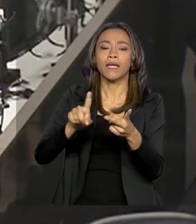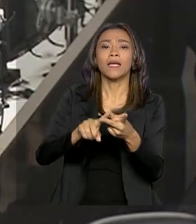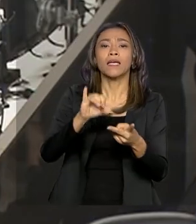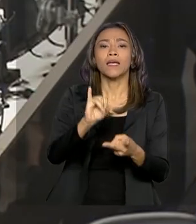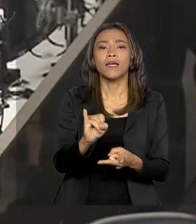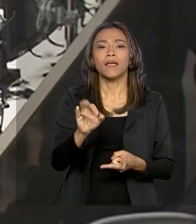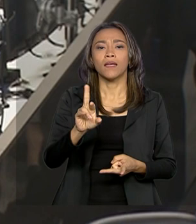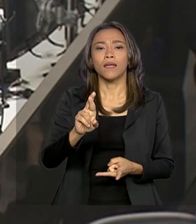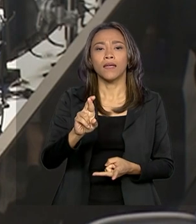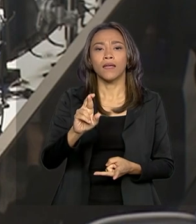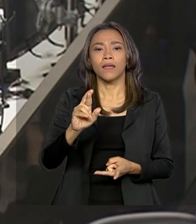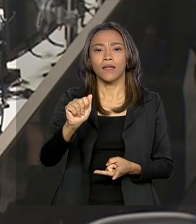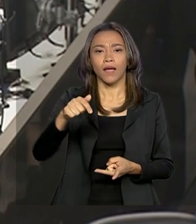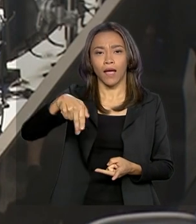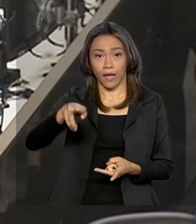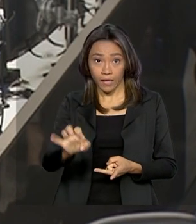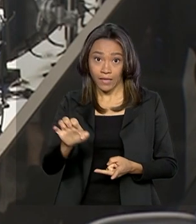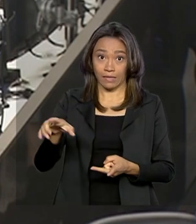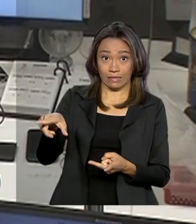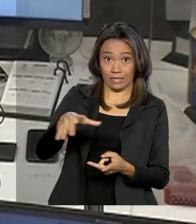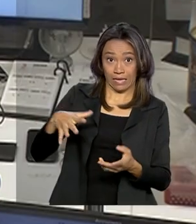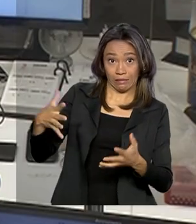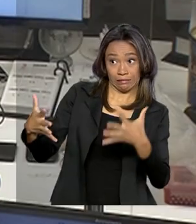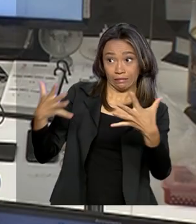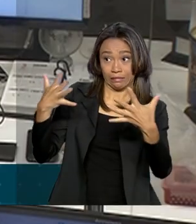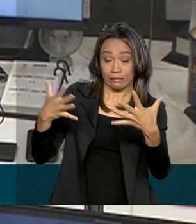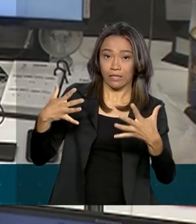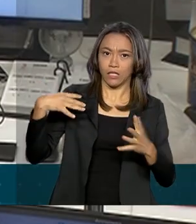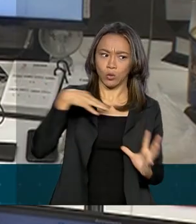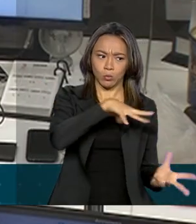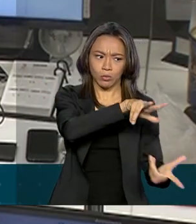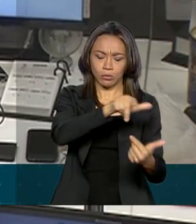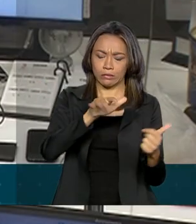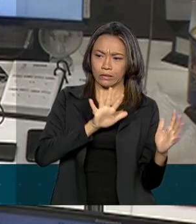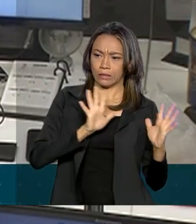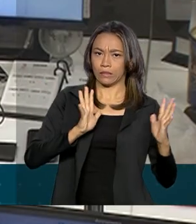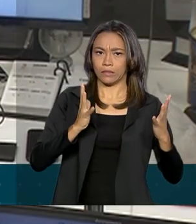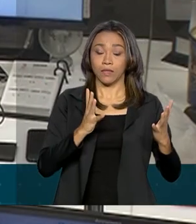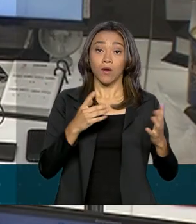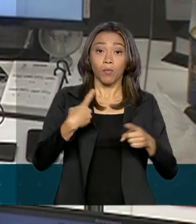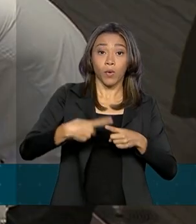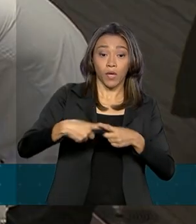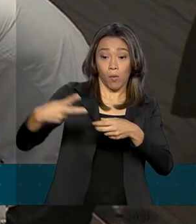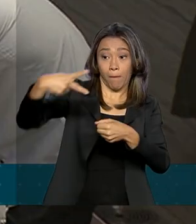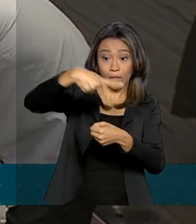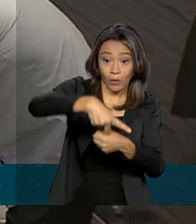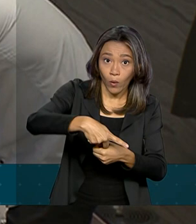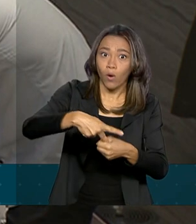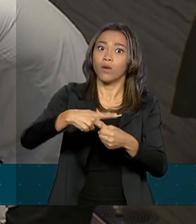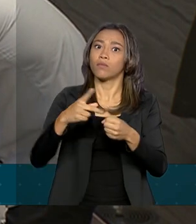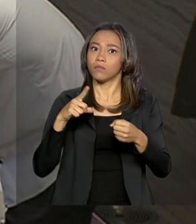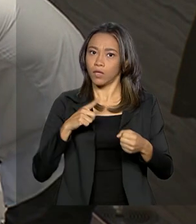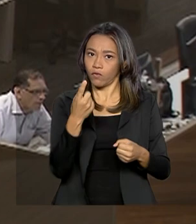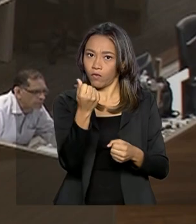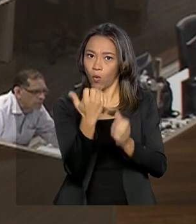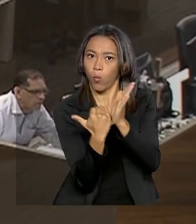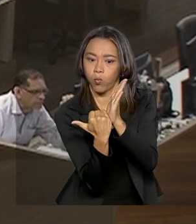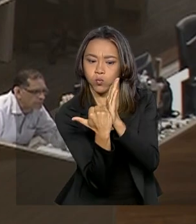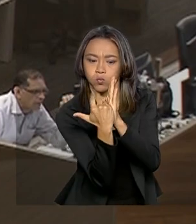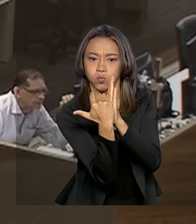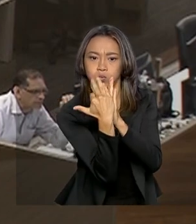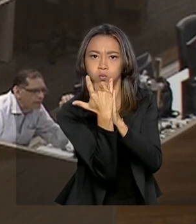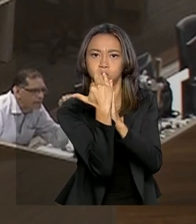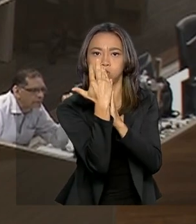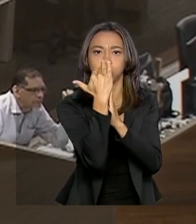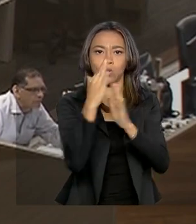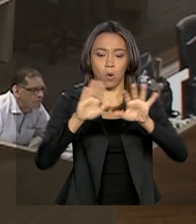o mercado internacional reagiu mal os contratos futuros do petróleo operaram em alta nesta segunda feira com o preço